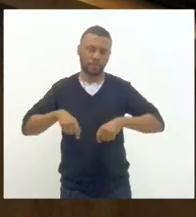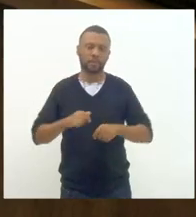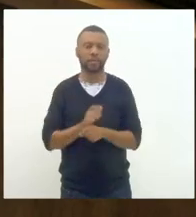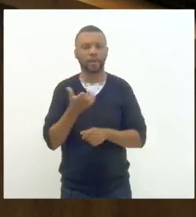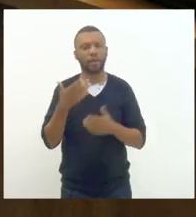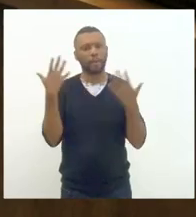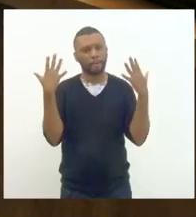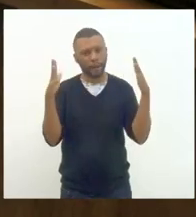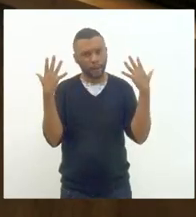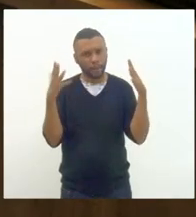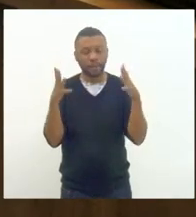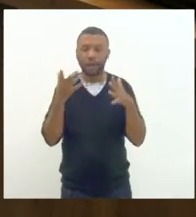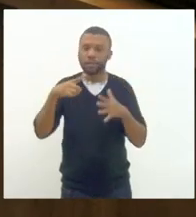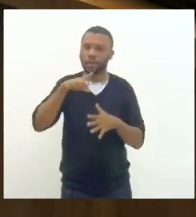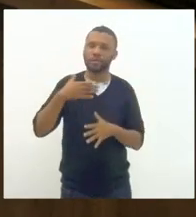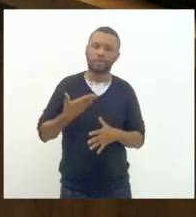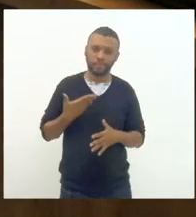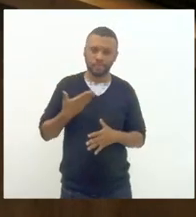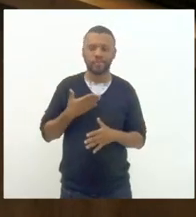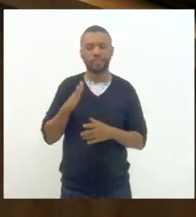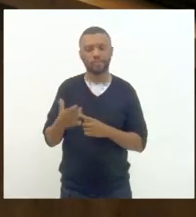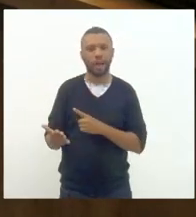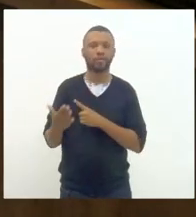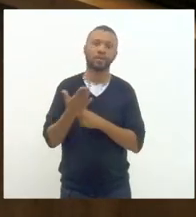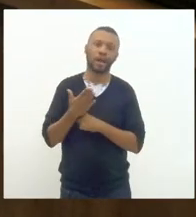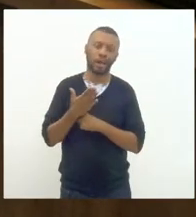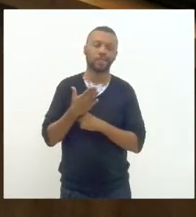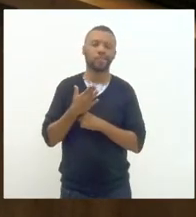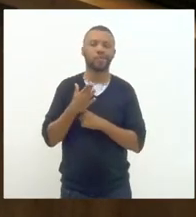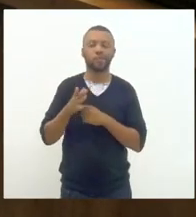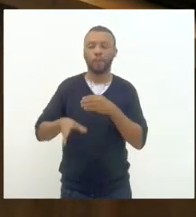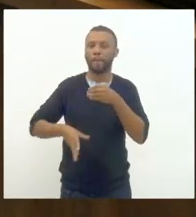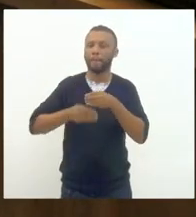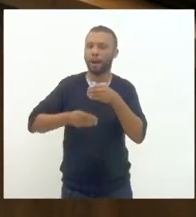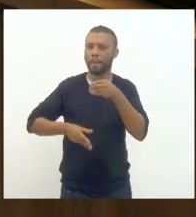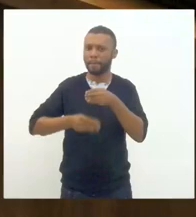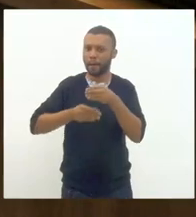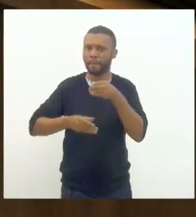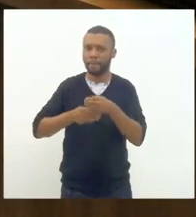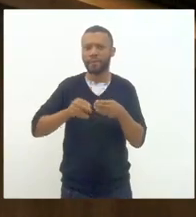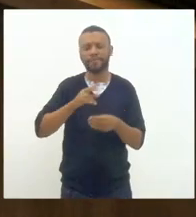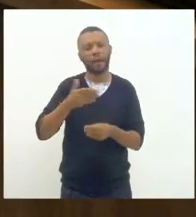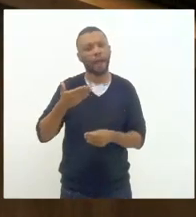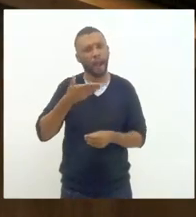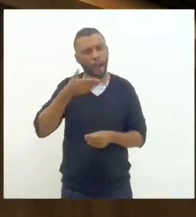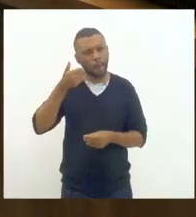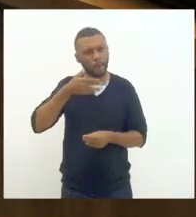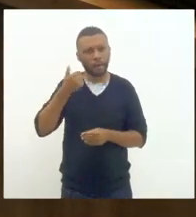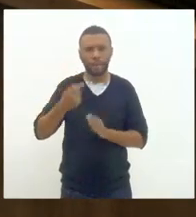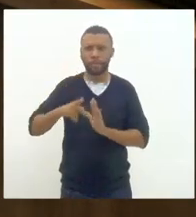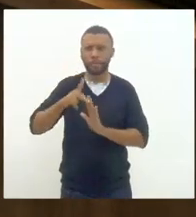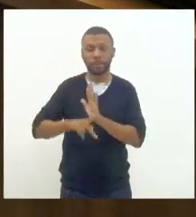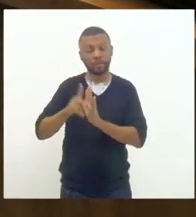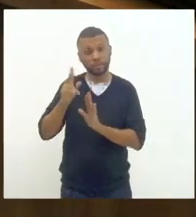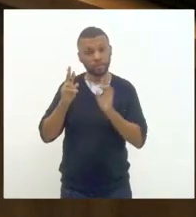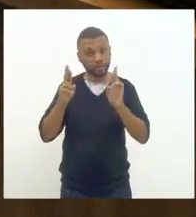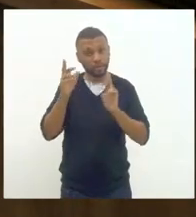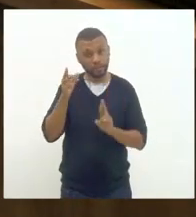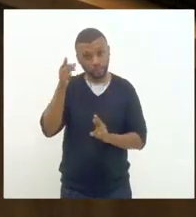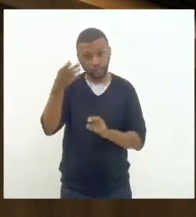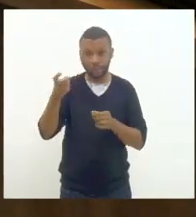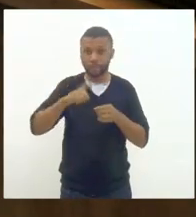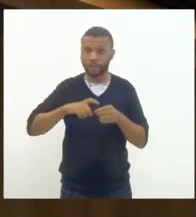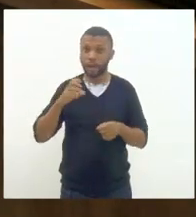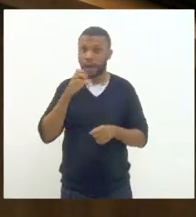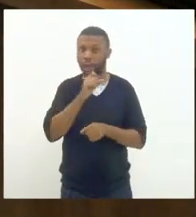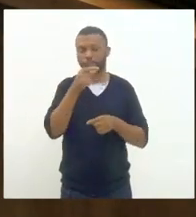nossos pares que contribuíram com emendas que vão melhorar esse projeto e esperar que ele volte, retorne rápido